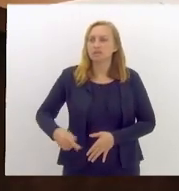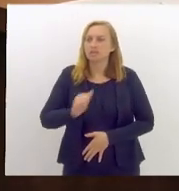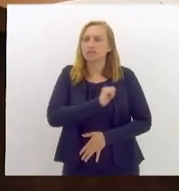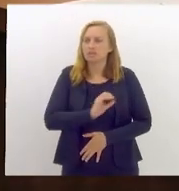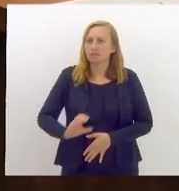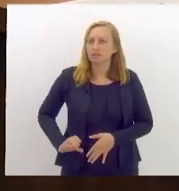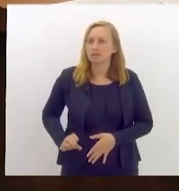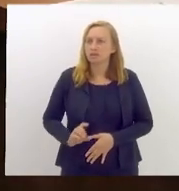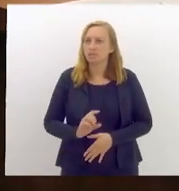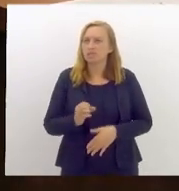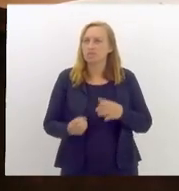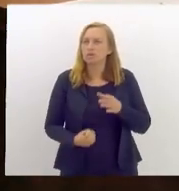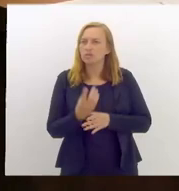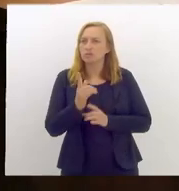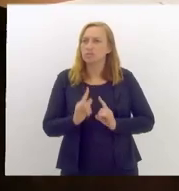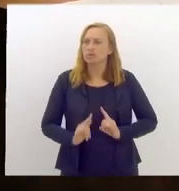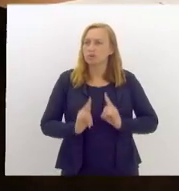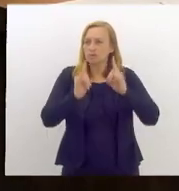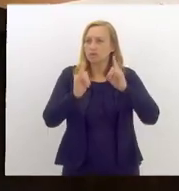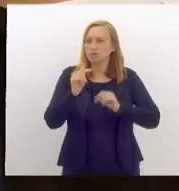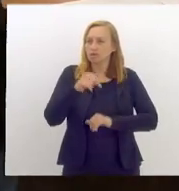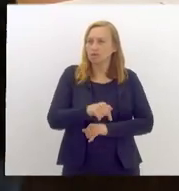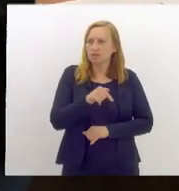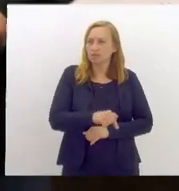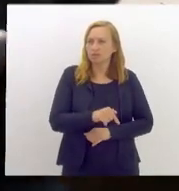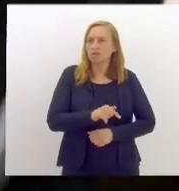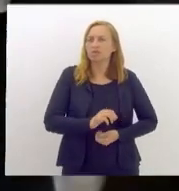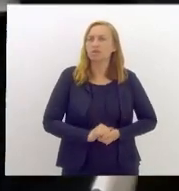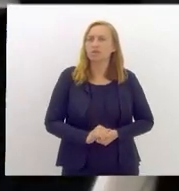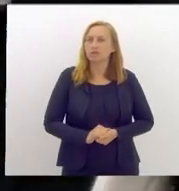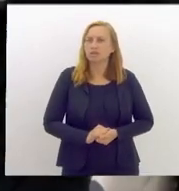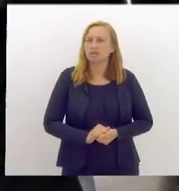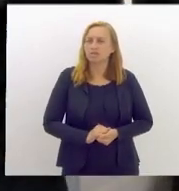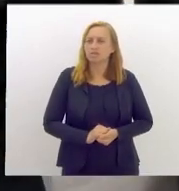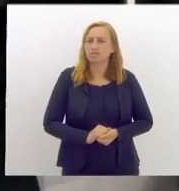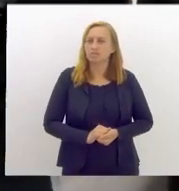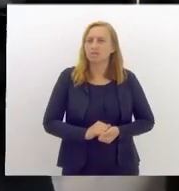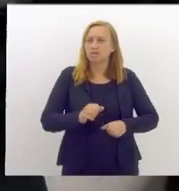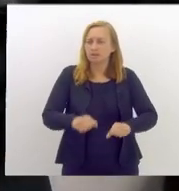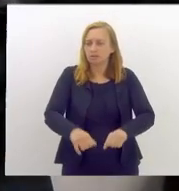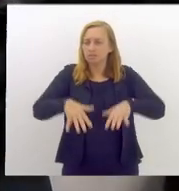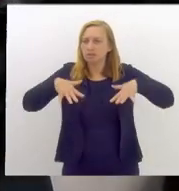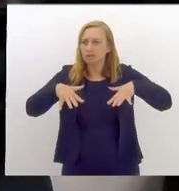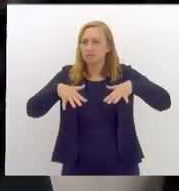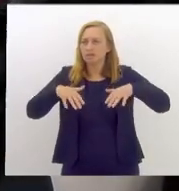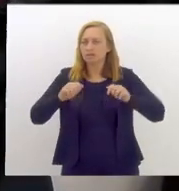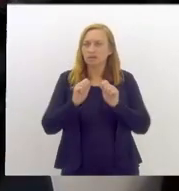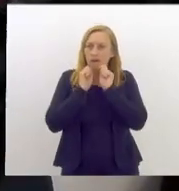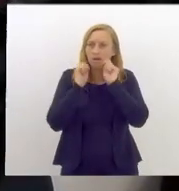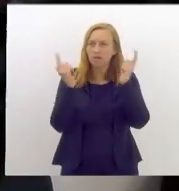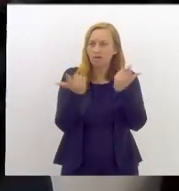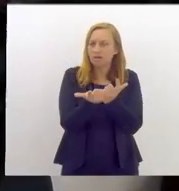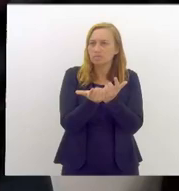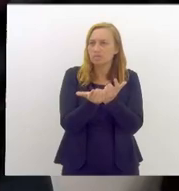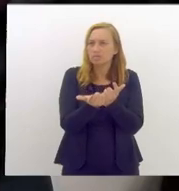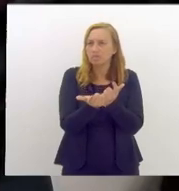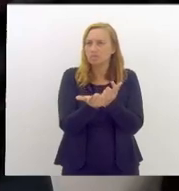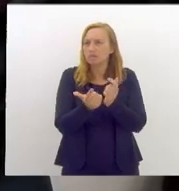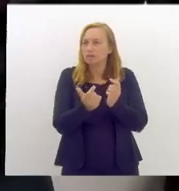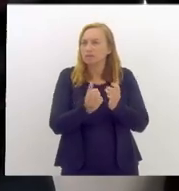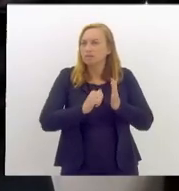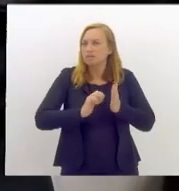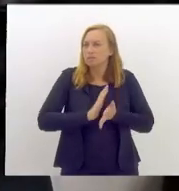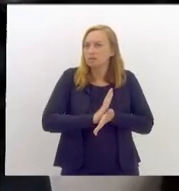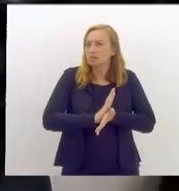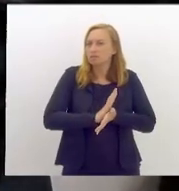construiu esse prédio aqui daqui a pouco vamos destombar o o plenário das nerd vão destombar o plenário da